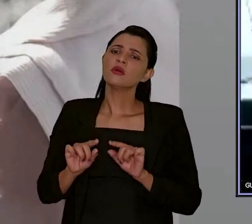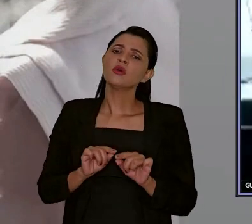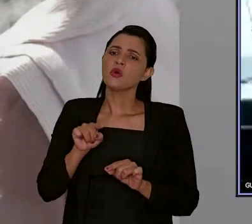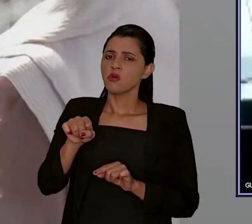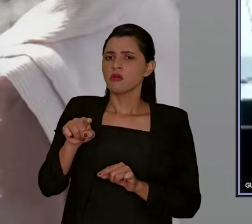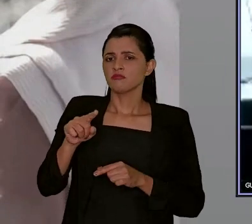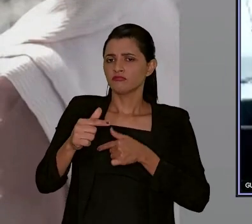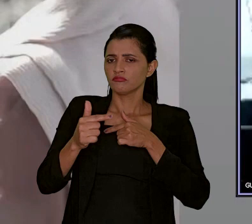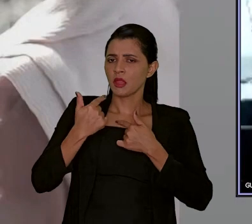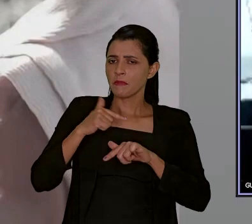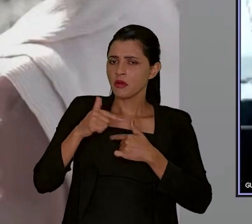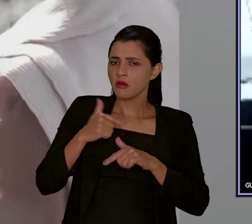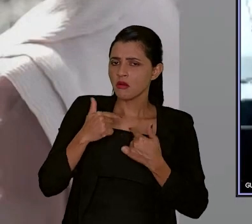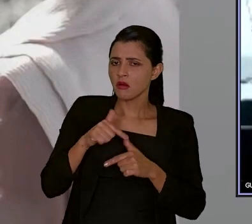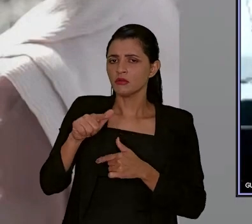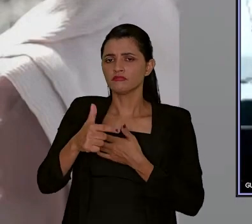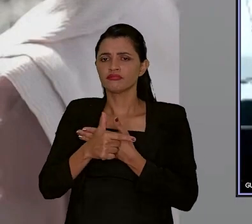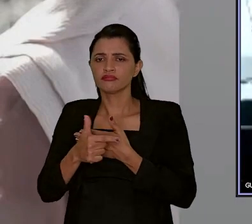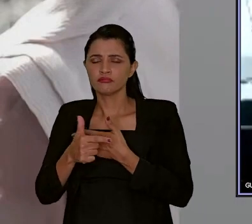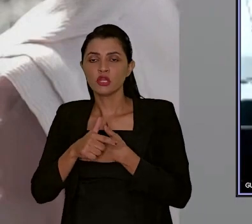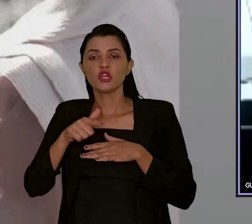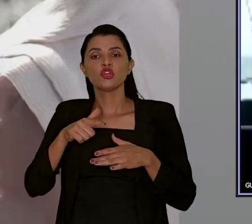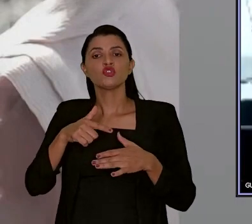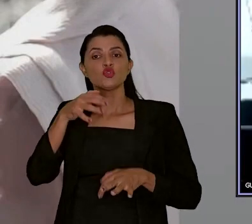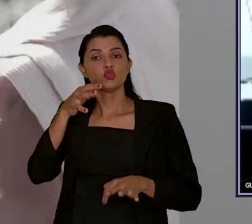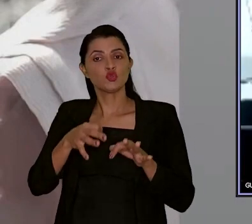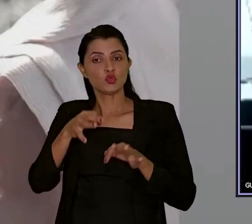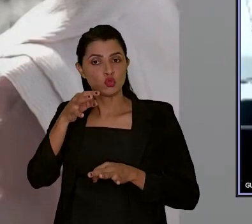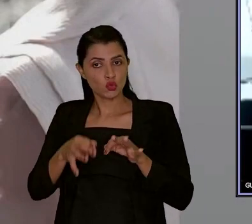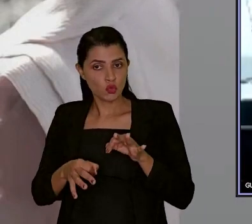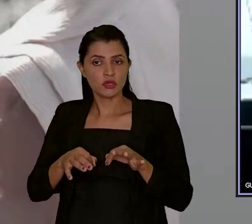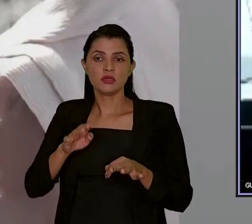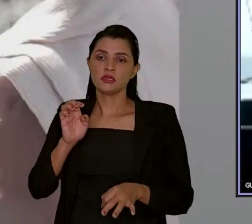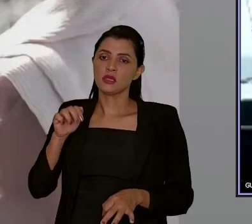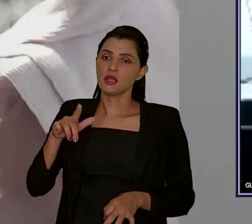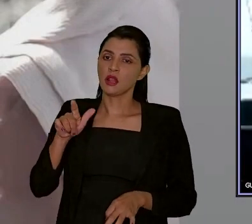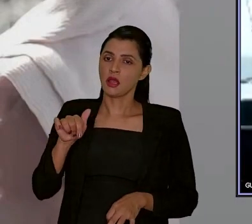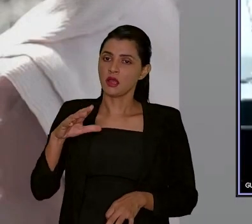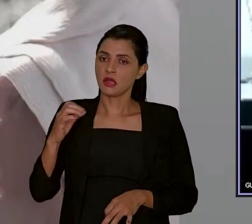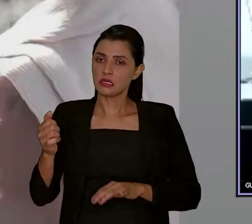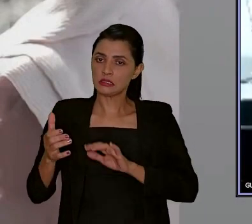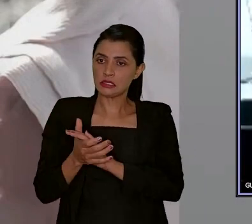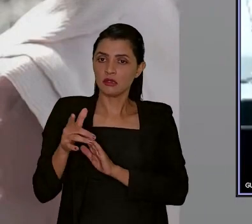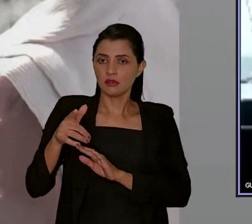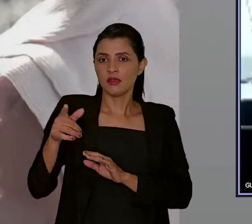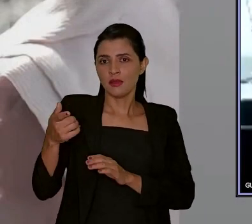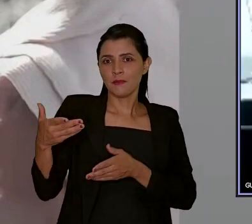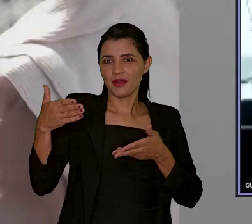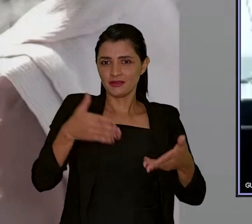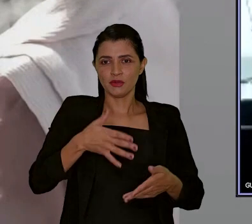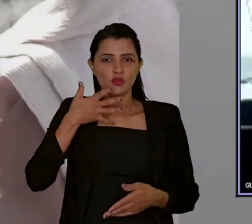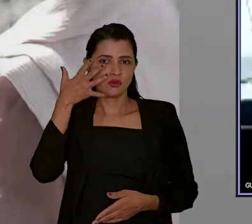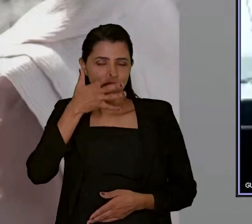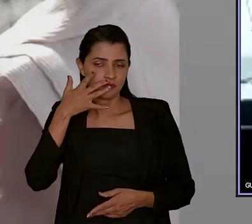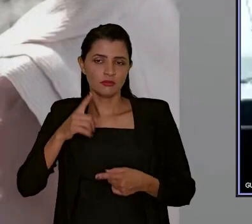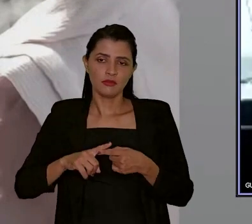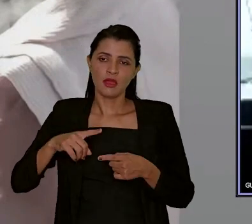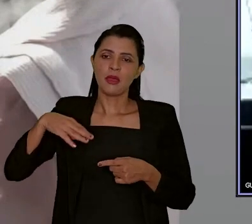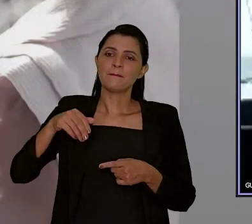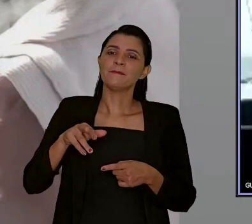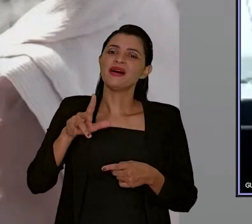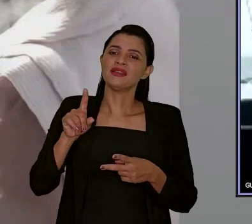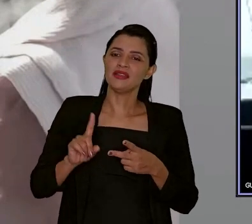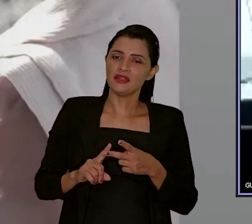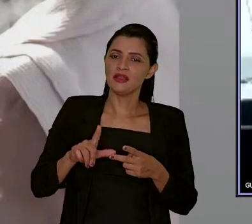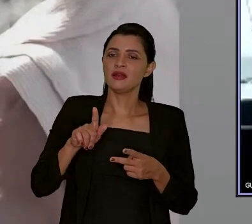na função de juiz de enlace, que estão participando como palestrantes do evento, né? Doutora Maria Lilian, doutora Graciela,